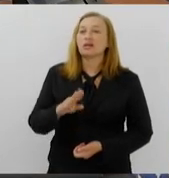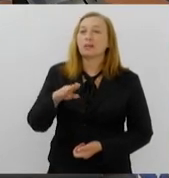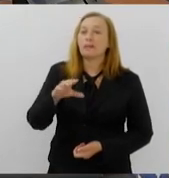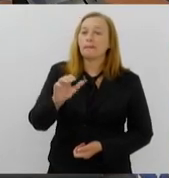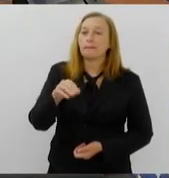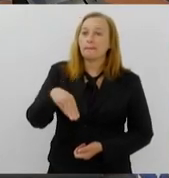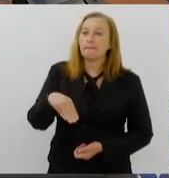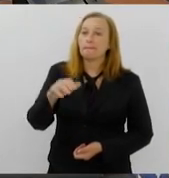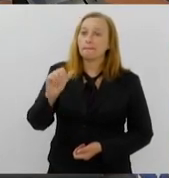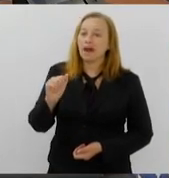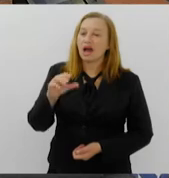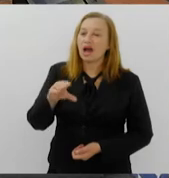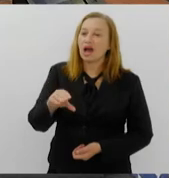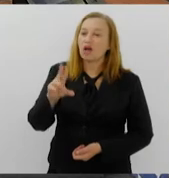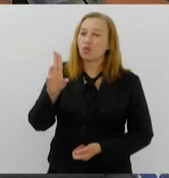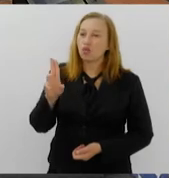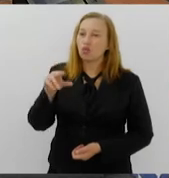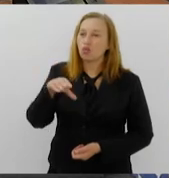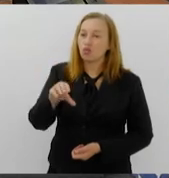Macuco. É legalidade.